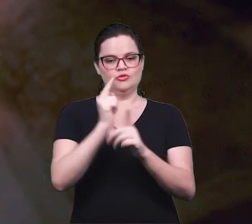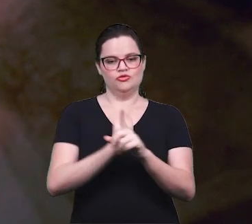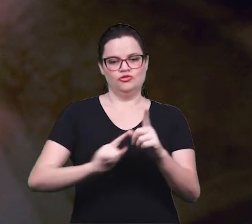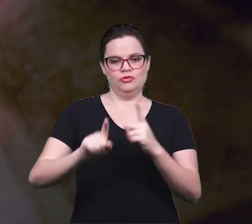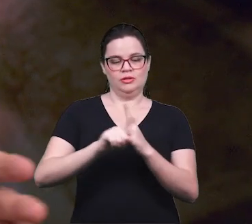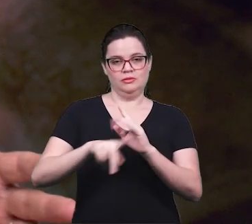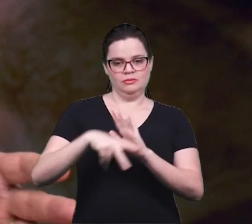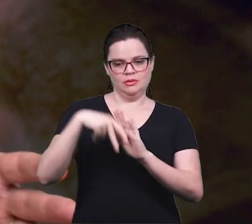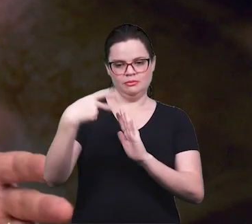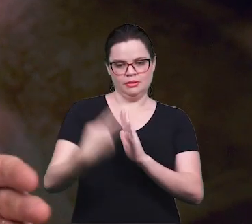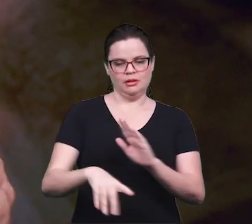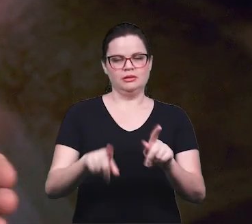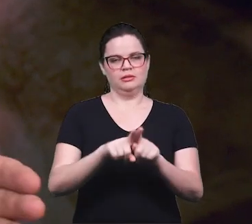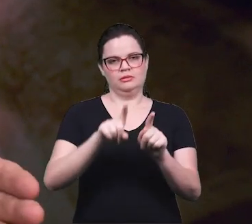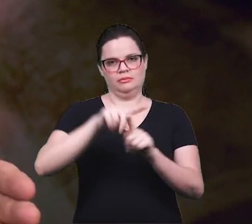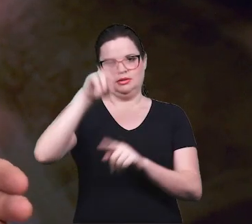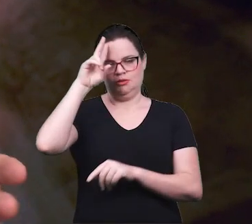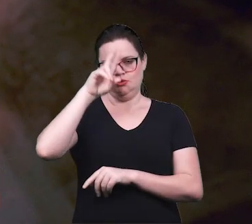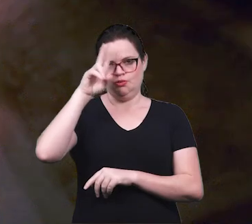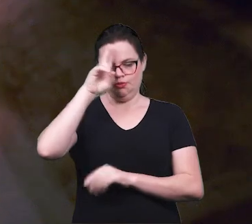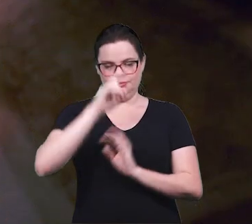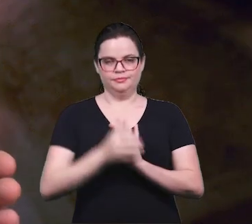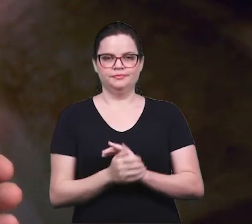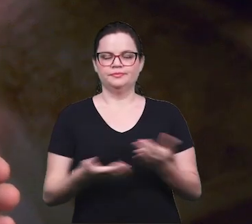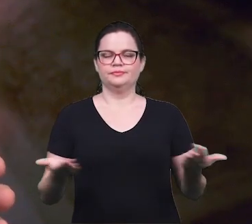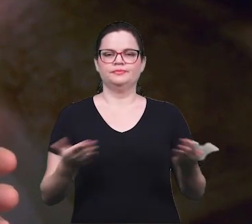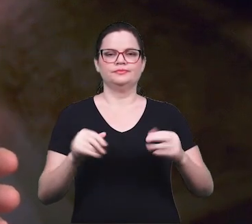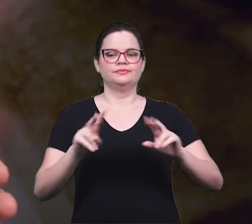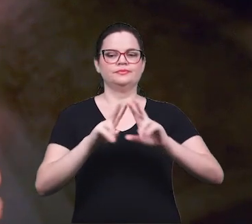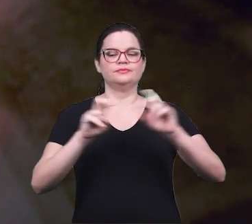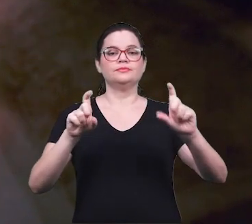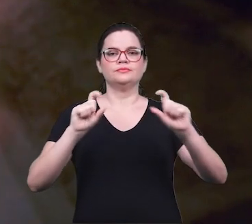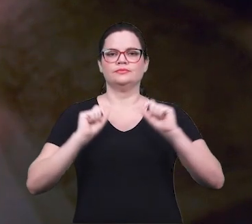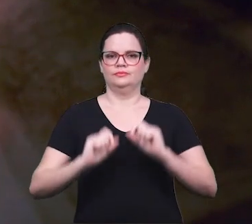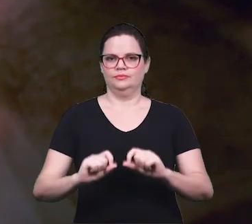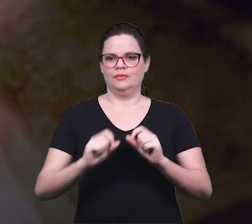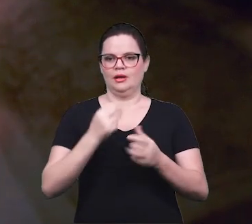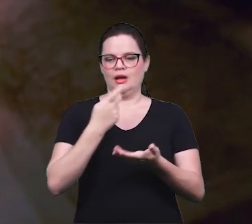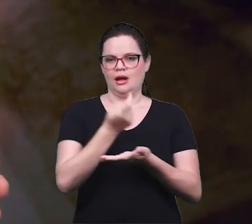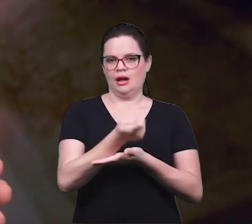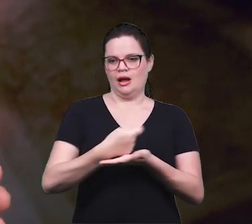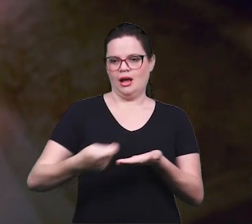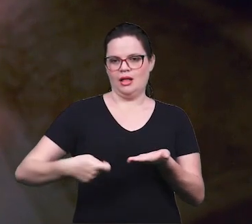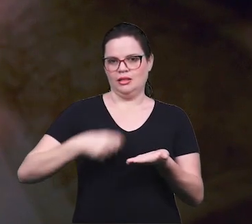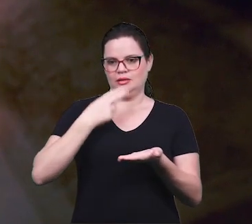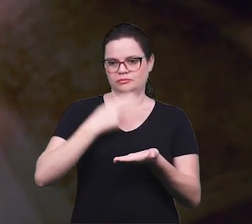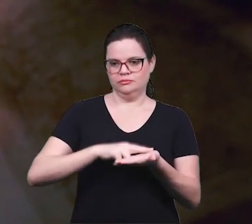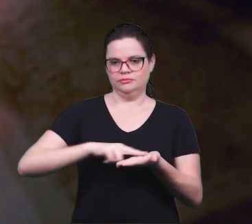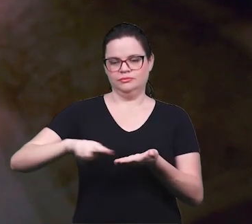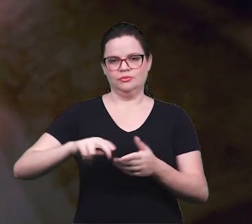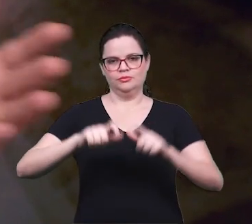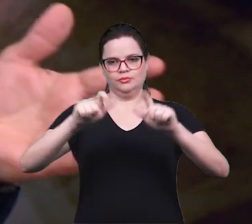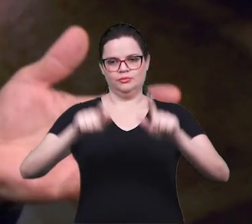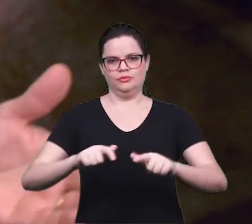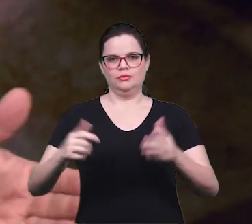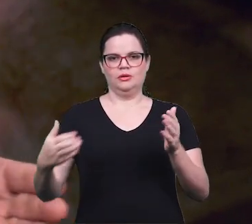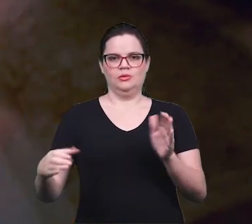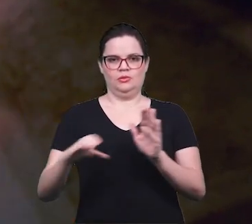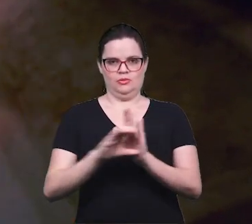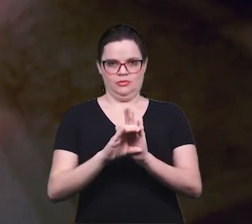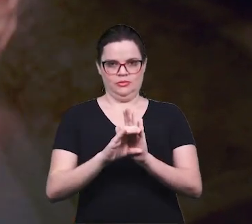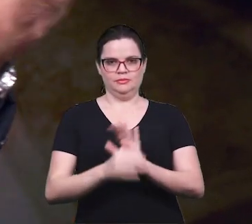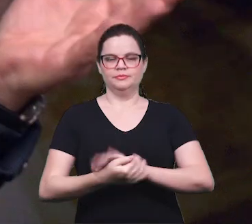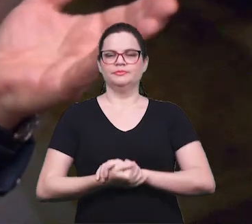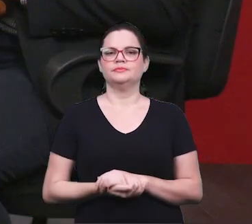Bíblica. Hoje o nosso tema será a Carta de Paulo aos Colossenses. Estou aqui na